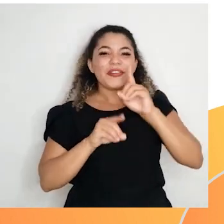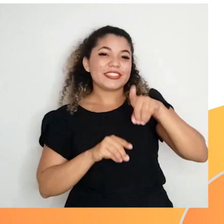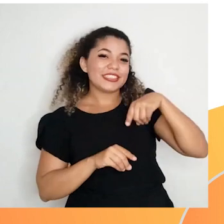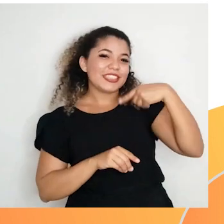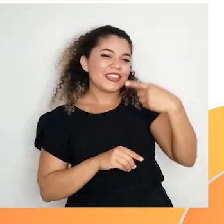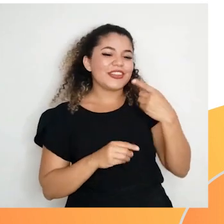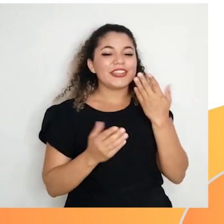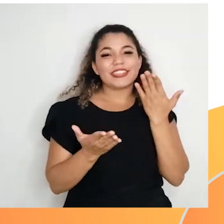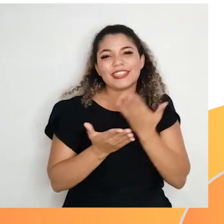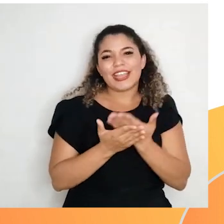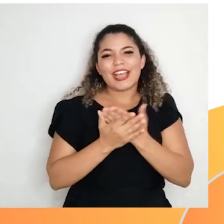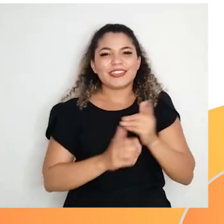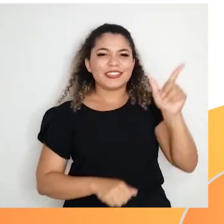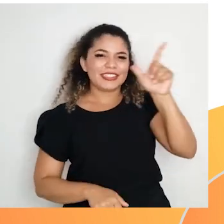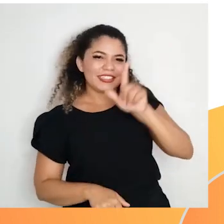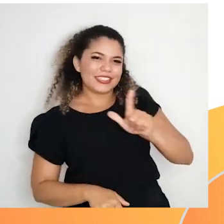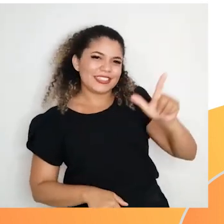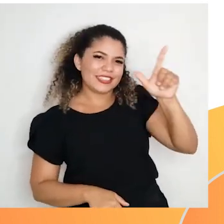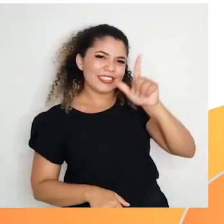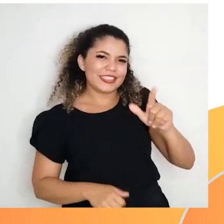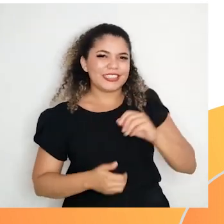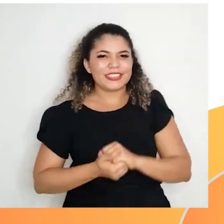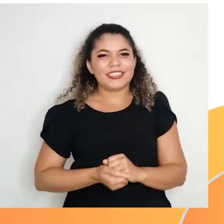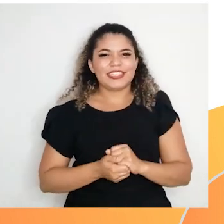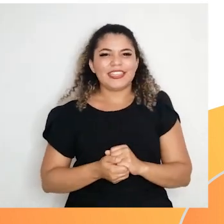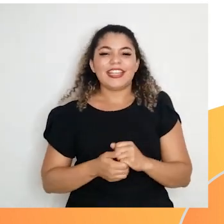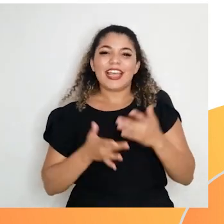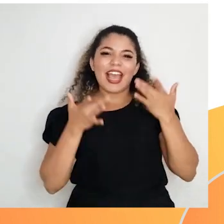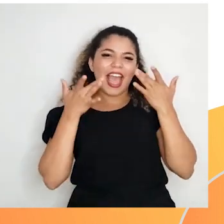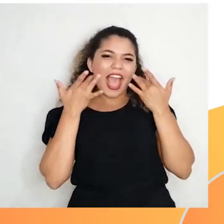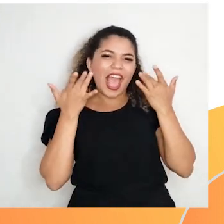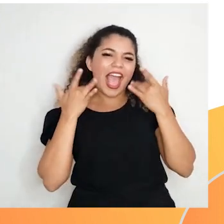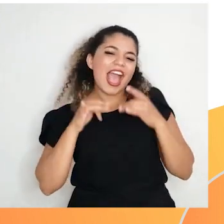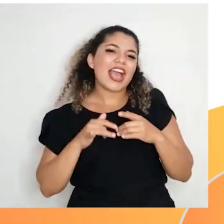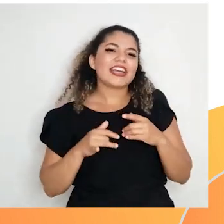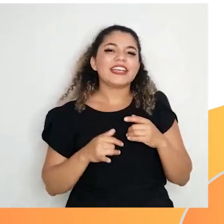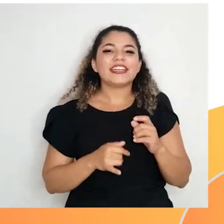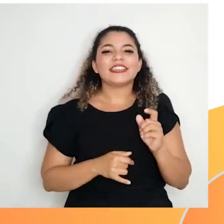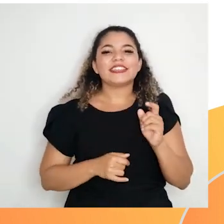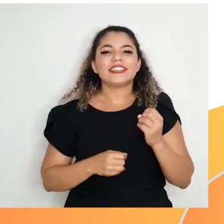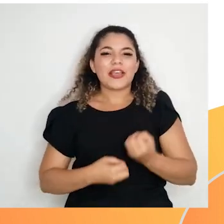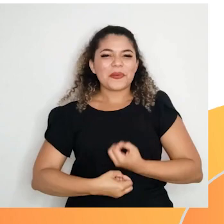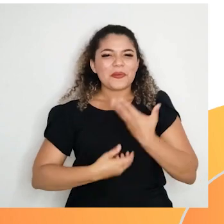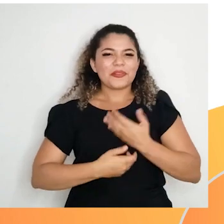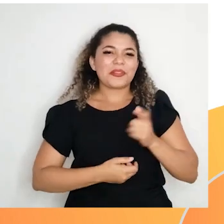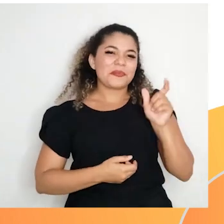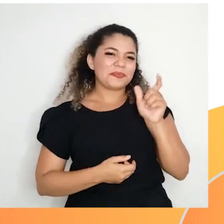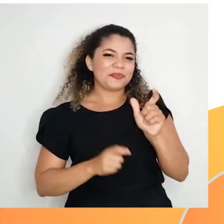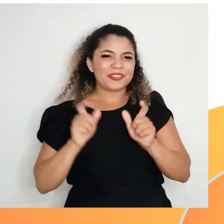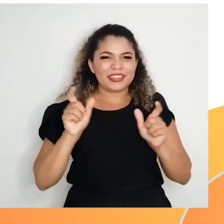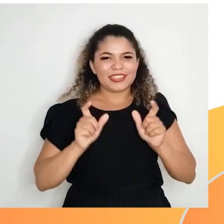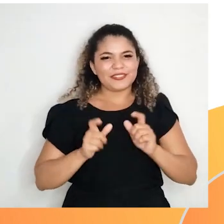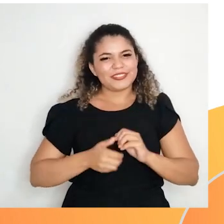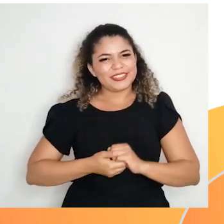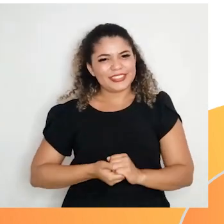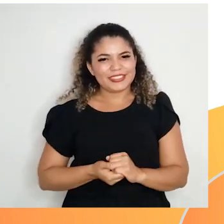nossa próxima aula de literatura, a arte das palavras.